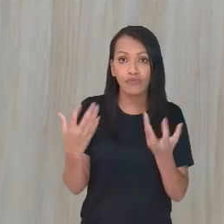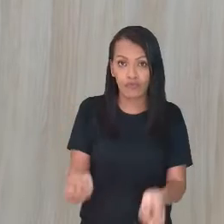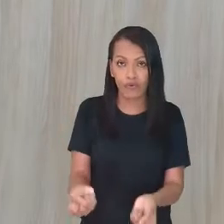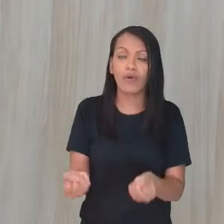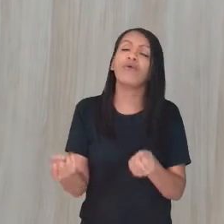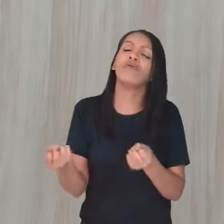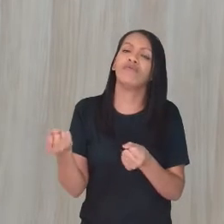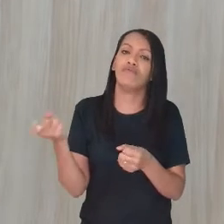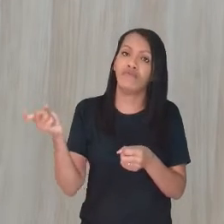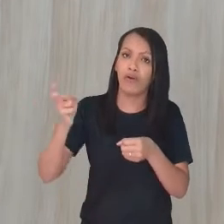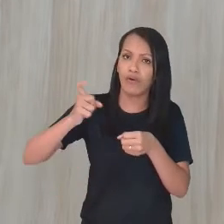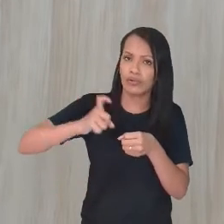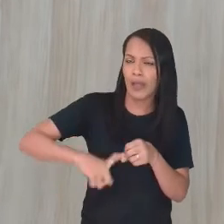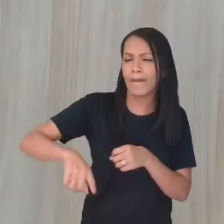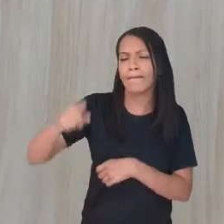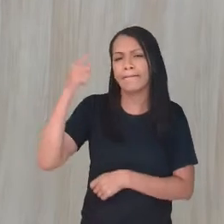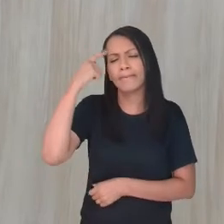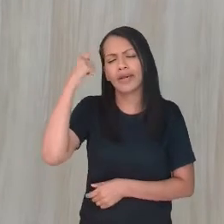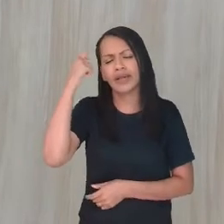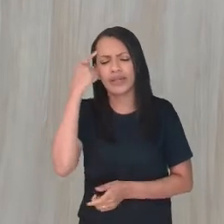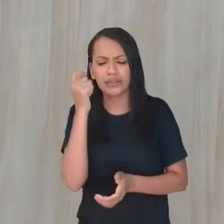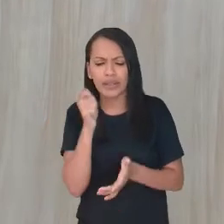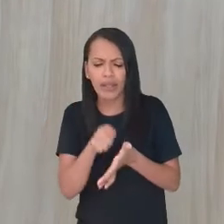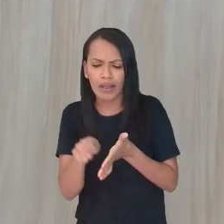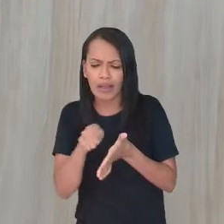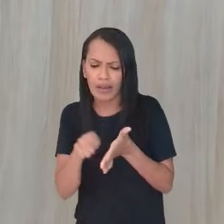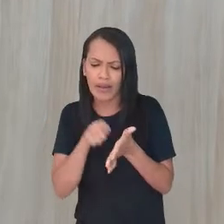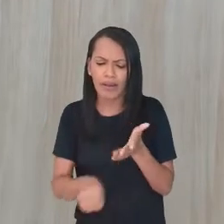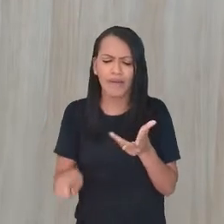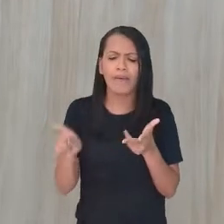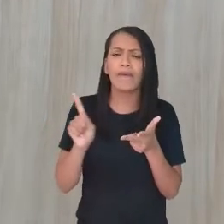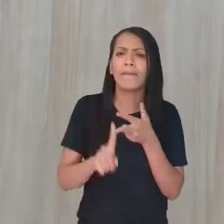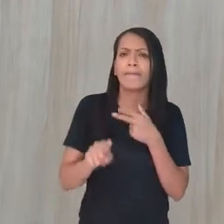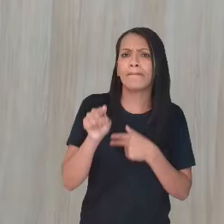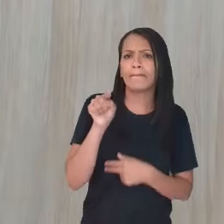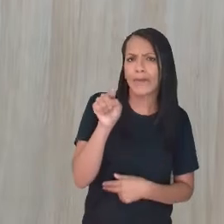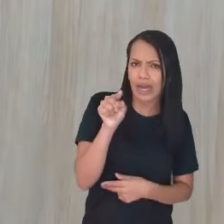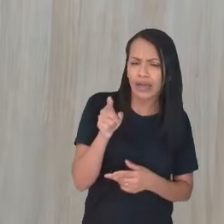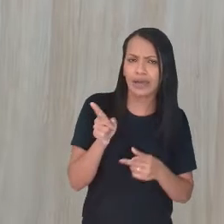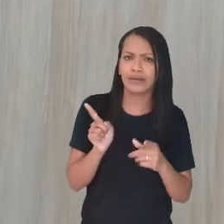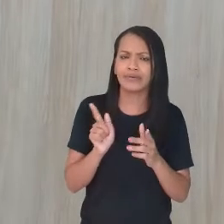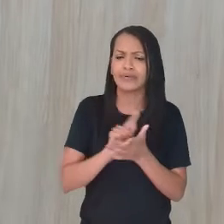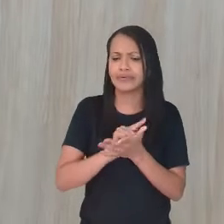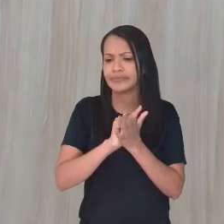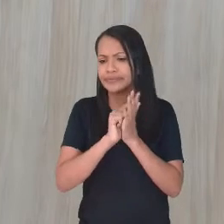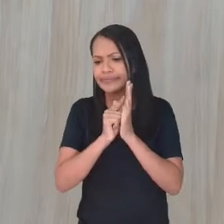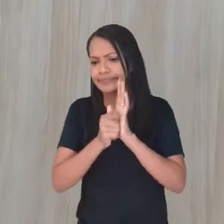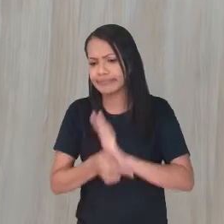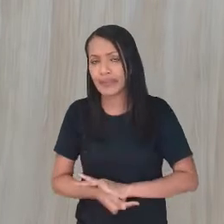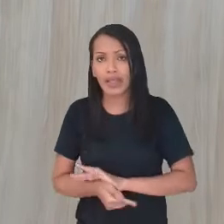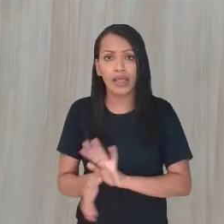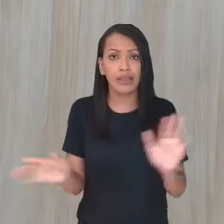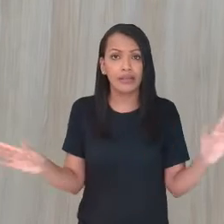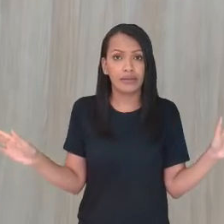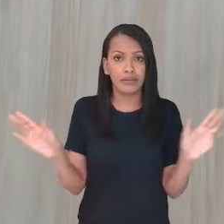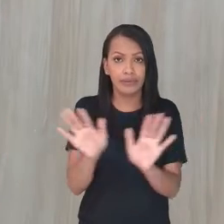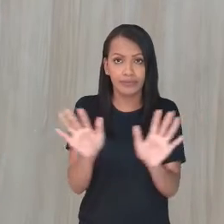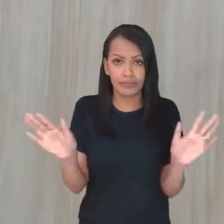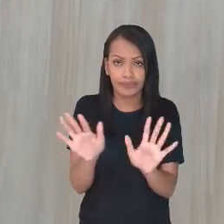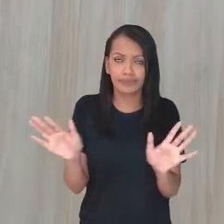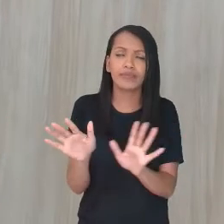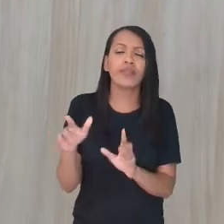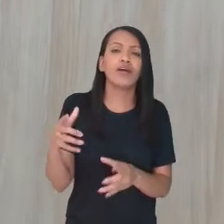pontuação, ortografia, vamos pensar sobre vários gêneros textuais, mas nada disso vai